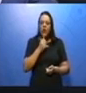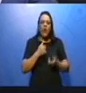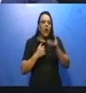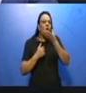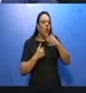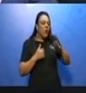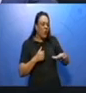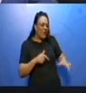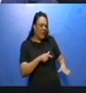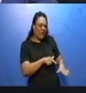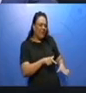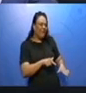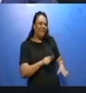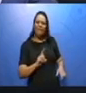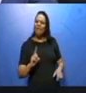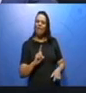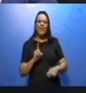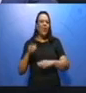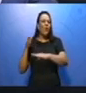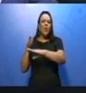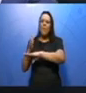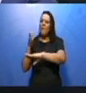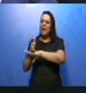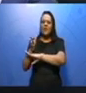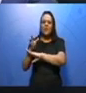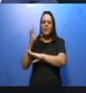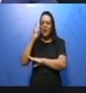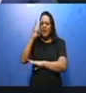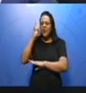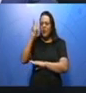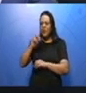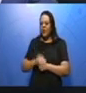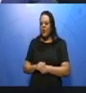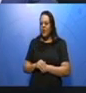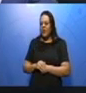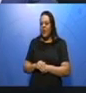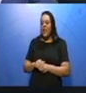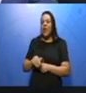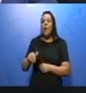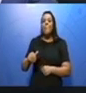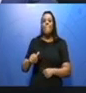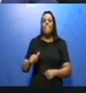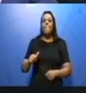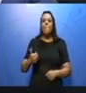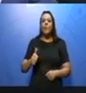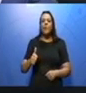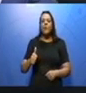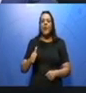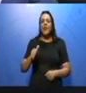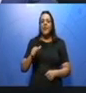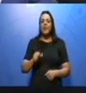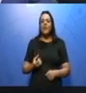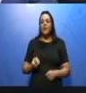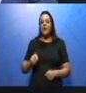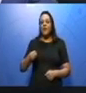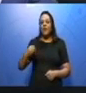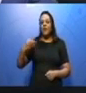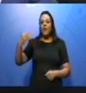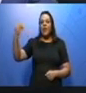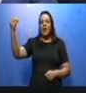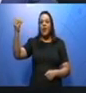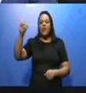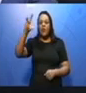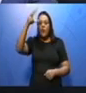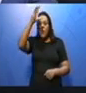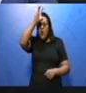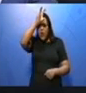tinha imaginado para a sua primeira viagem ao Egito, mas roubou a cena definitivamente. Então, ó, olha só, nós já sabemos